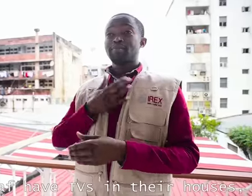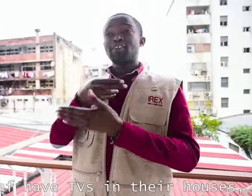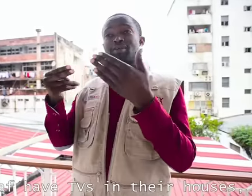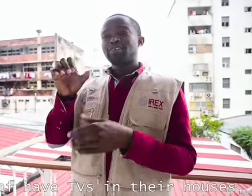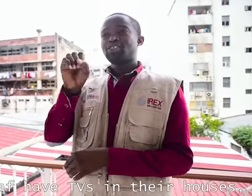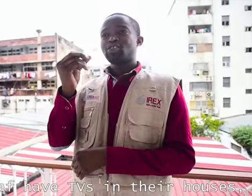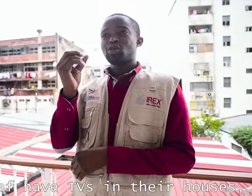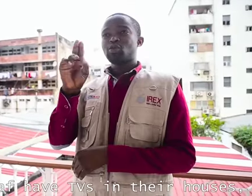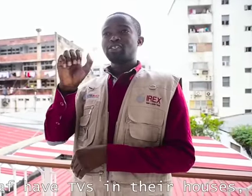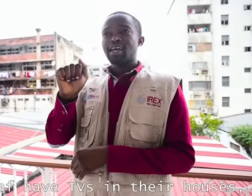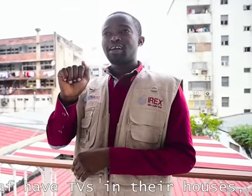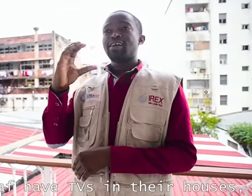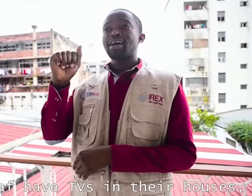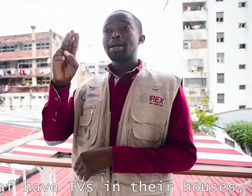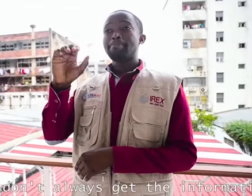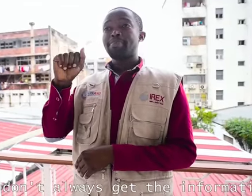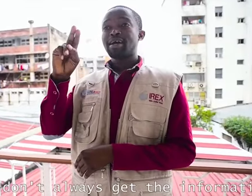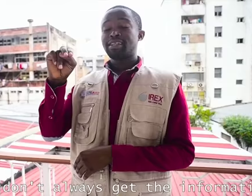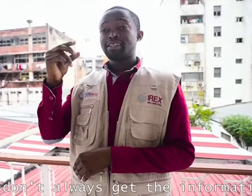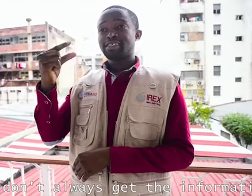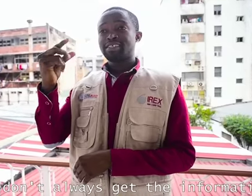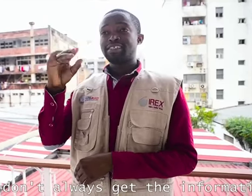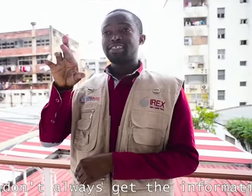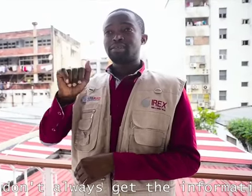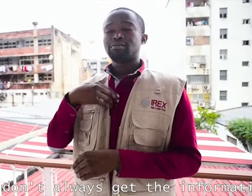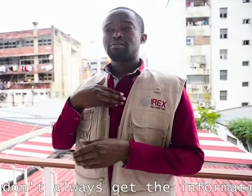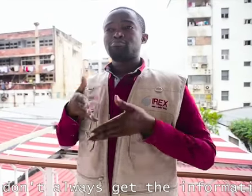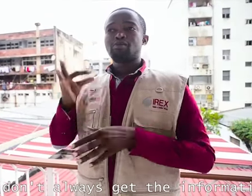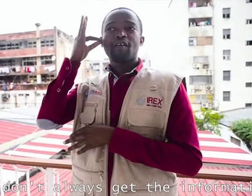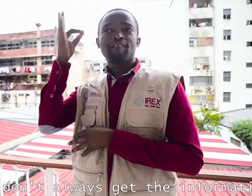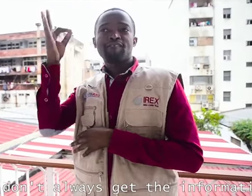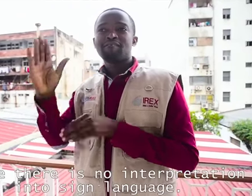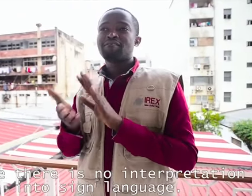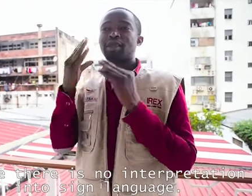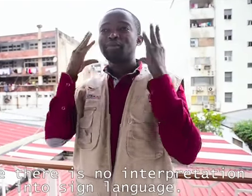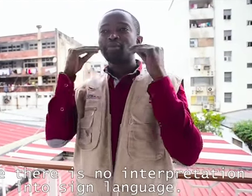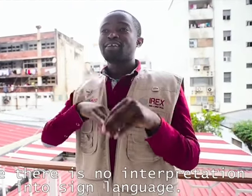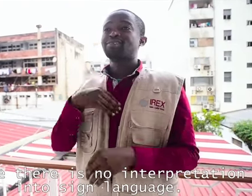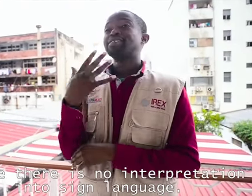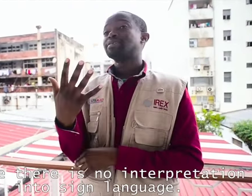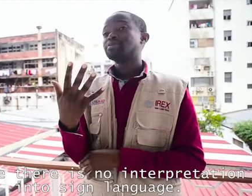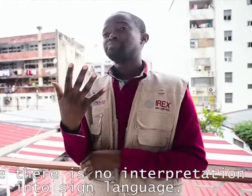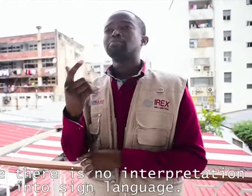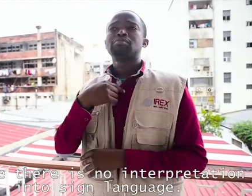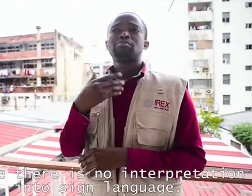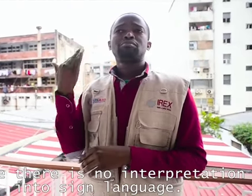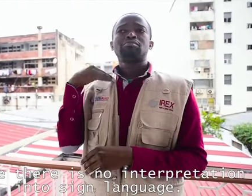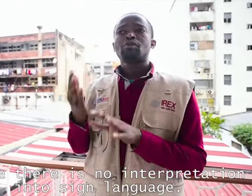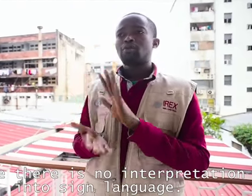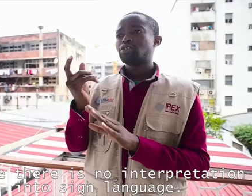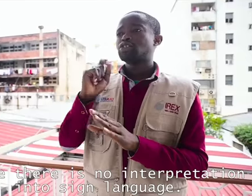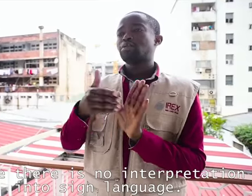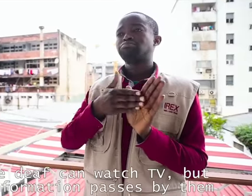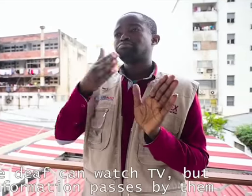Os surdos têm a televisão em casa, mas nem sempre têm informação porque não há interpretação para a língua de sinais. Os